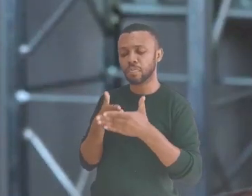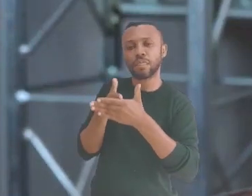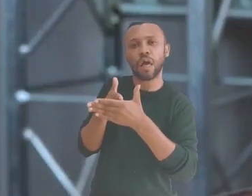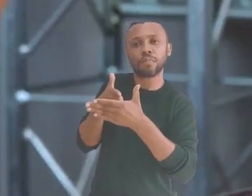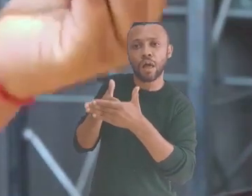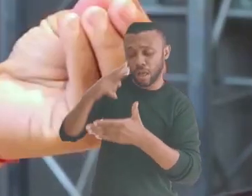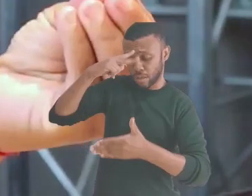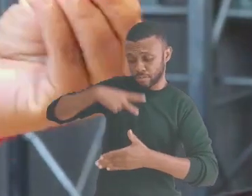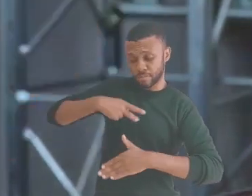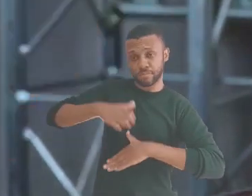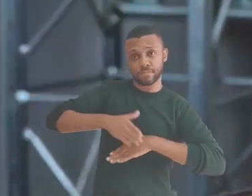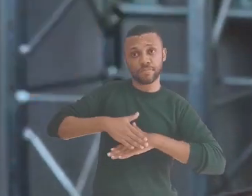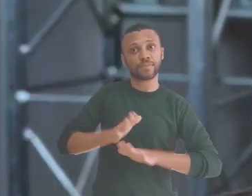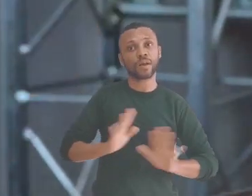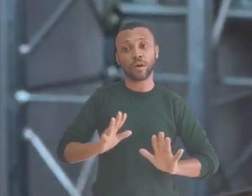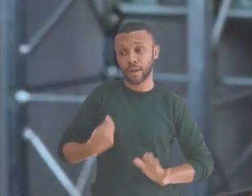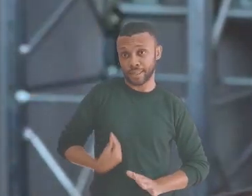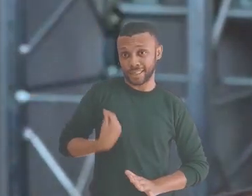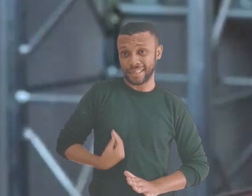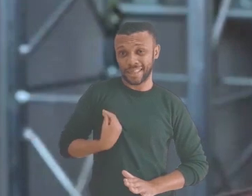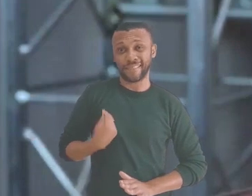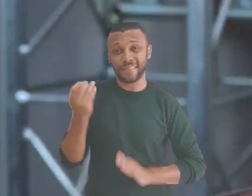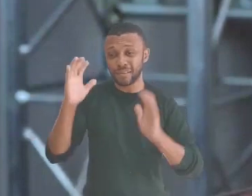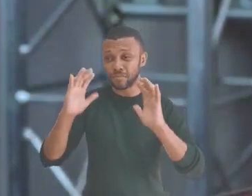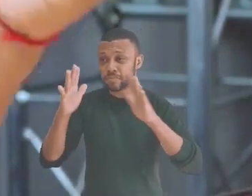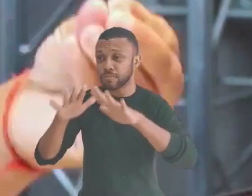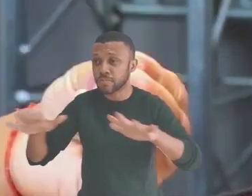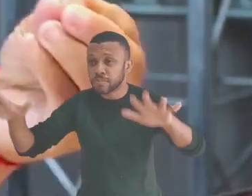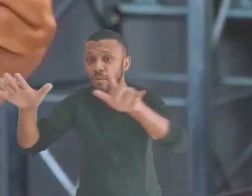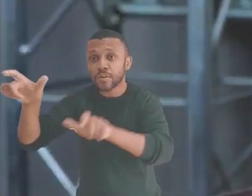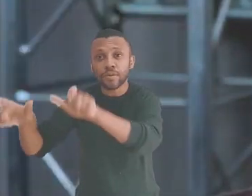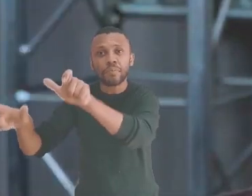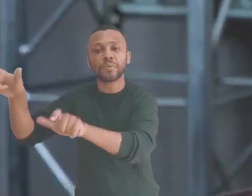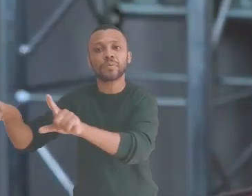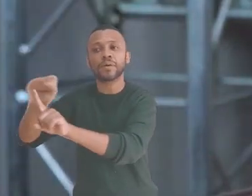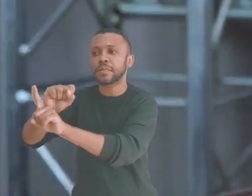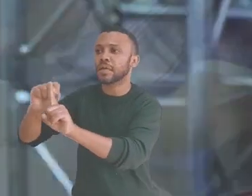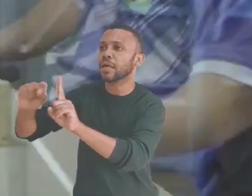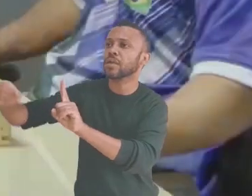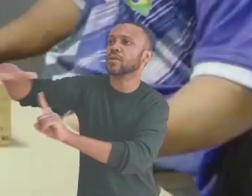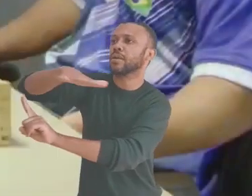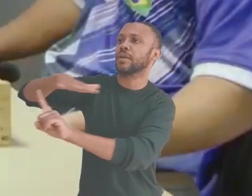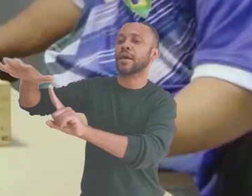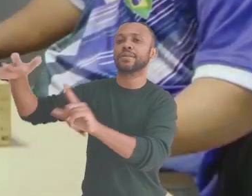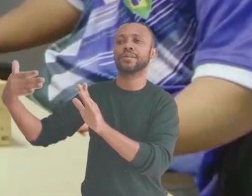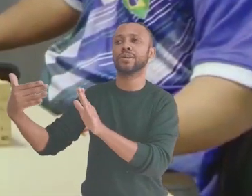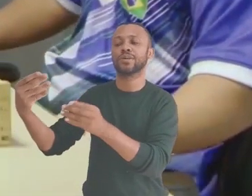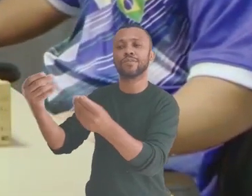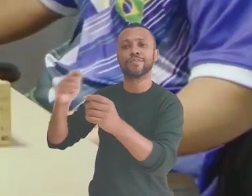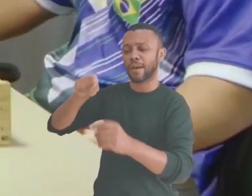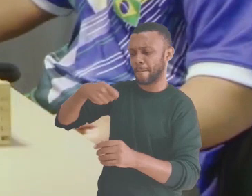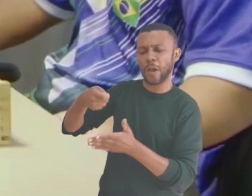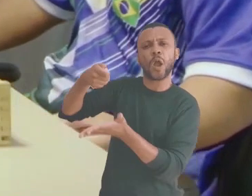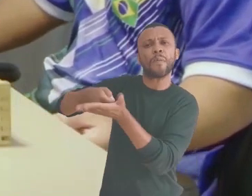São a vida que nos limita. Sim. São as pessoas que nos limitam. Estávamos falando, inclusive, sobre